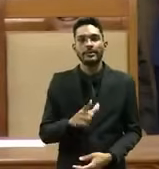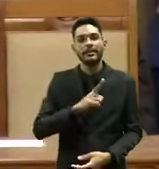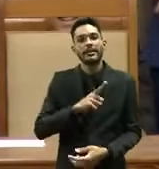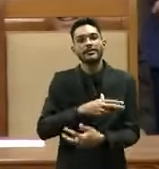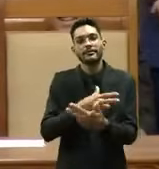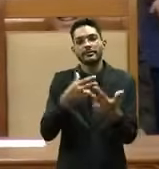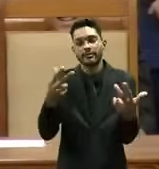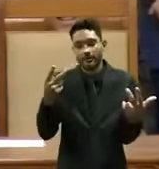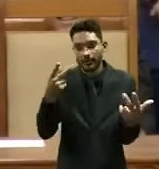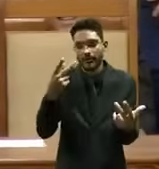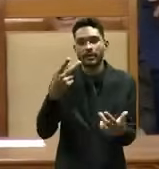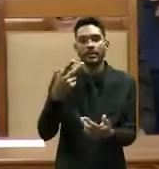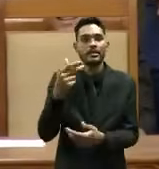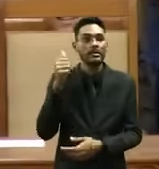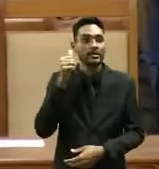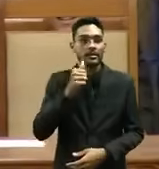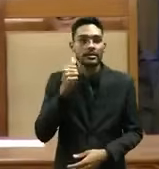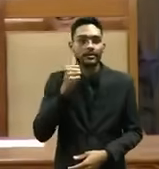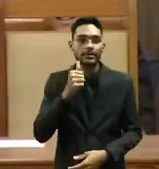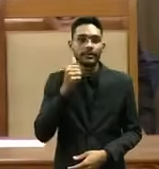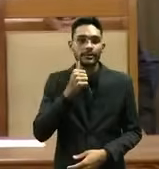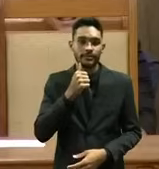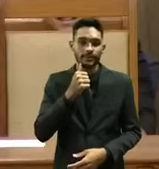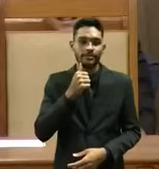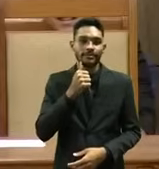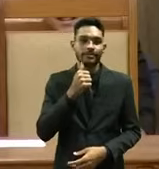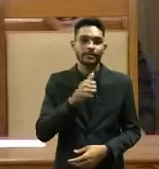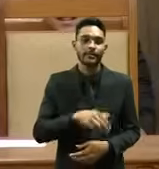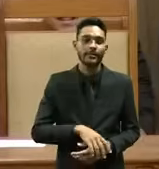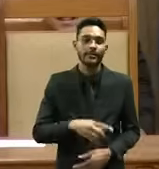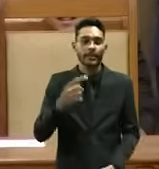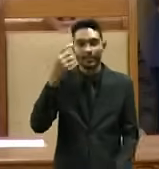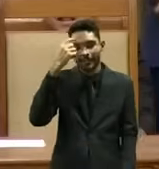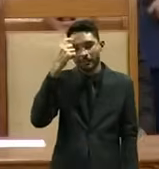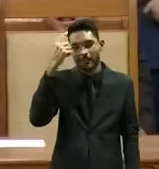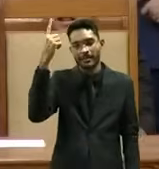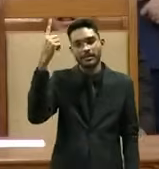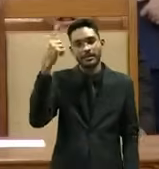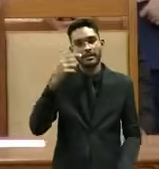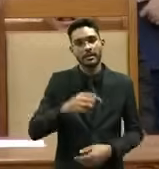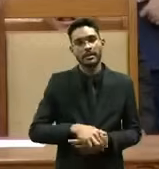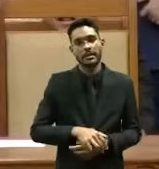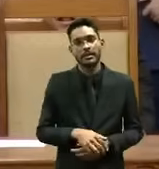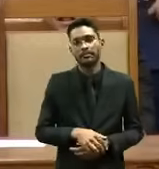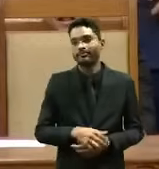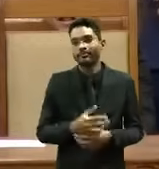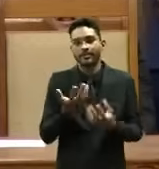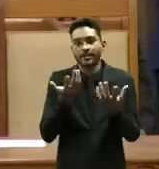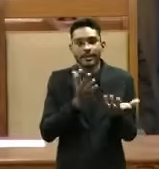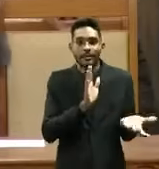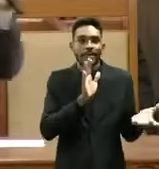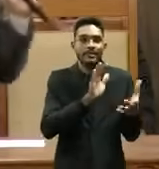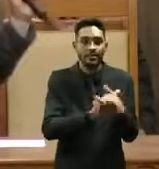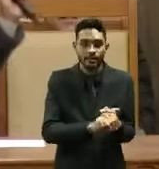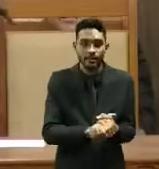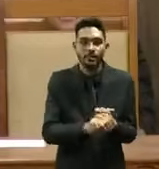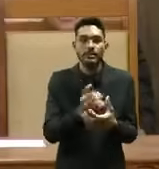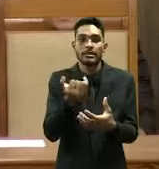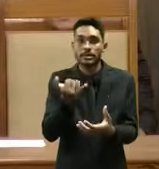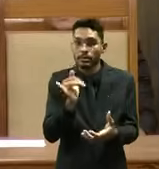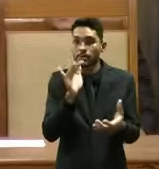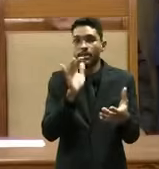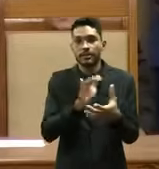casar com com meu velho eu perco a minha é tem a igreja tá cheia tá ou não tá tá cheio e aí